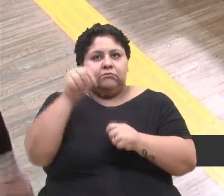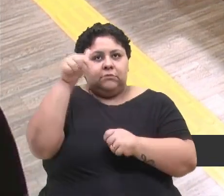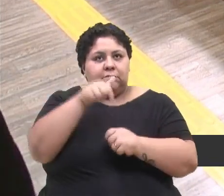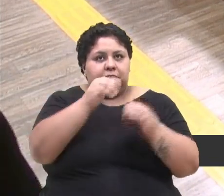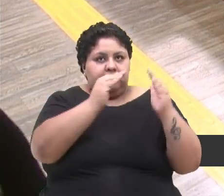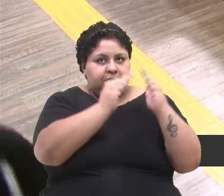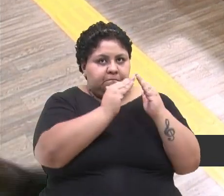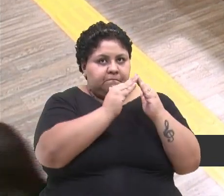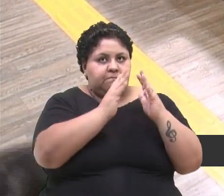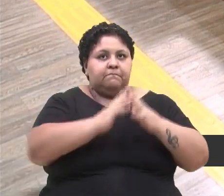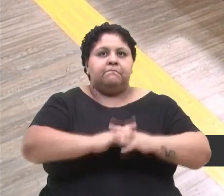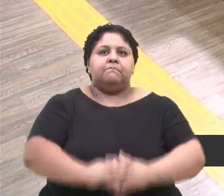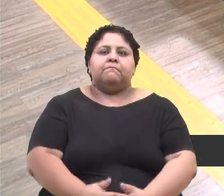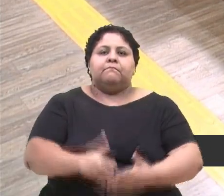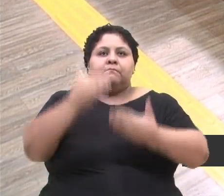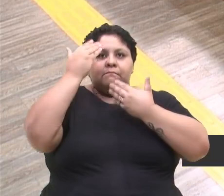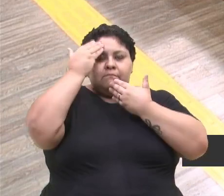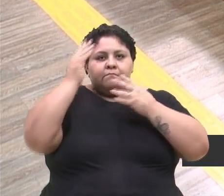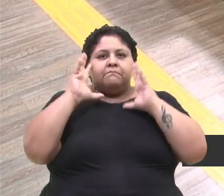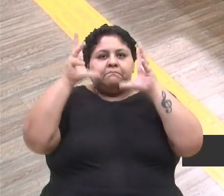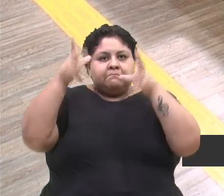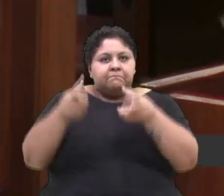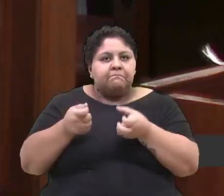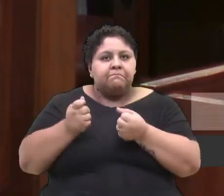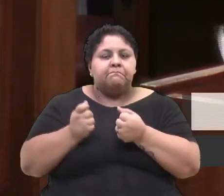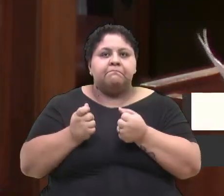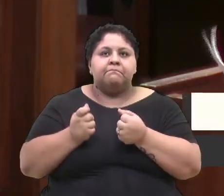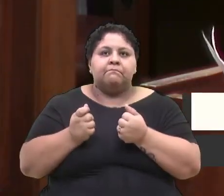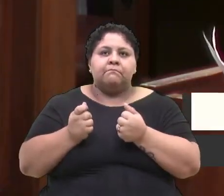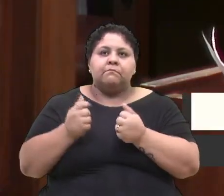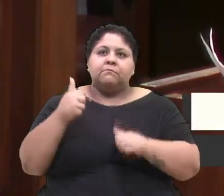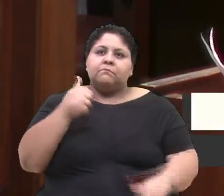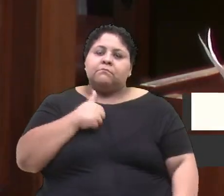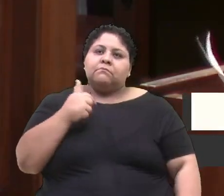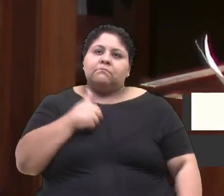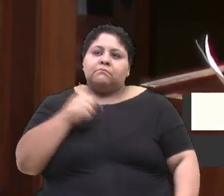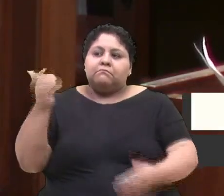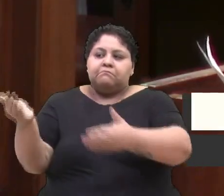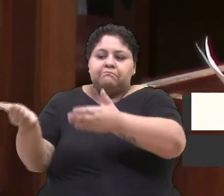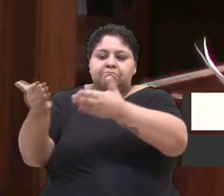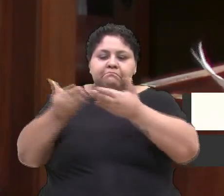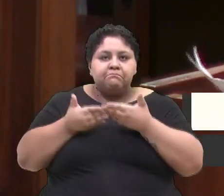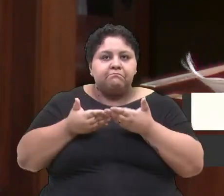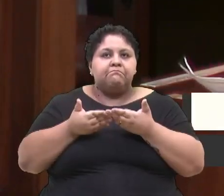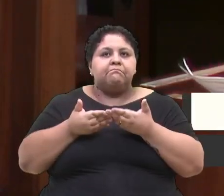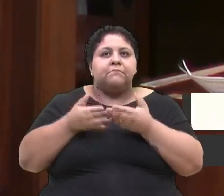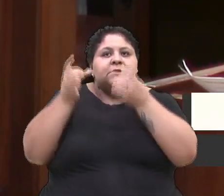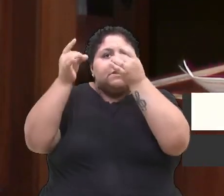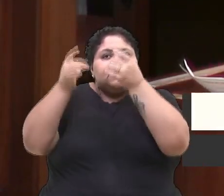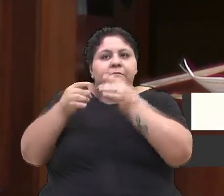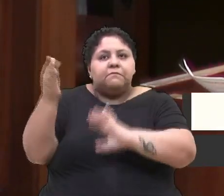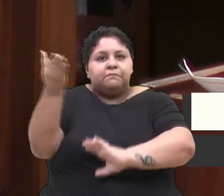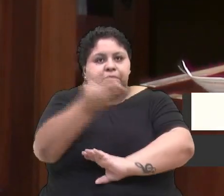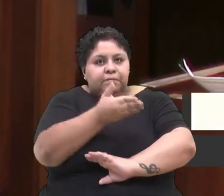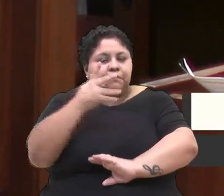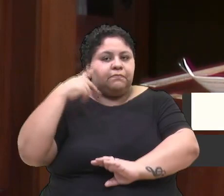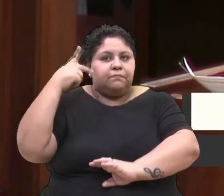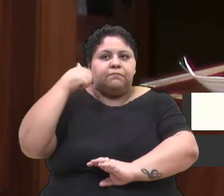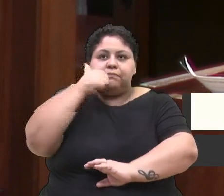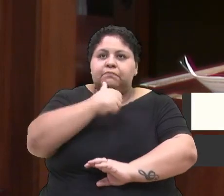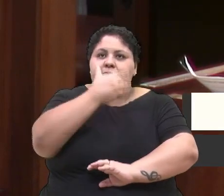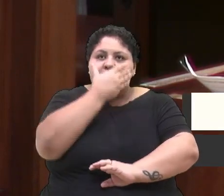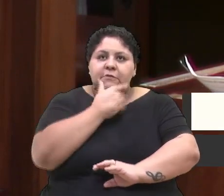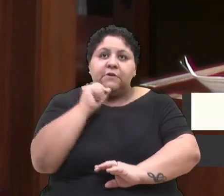casa. Obrigado a todos. Eu trago um convite especial para vocês, vereadores, e você que